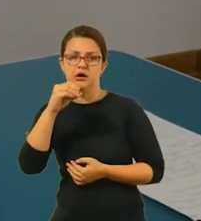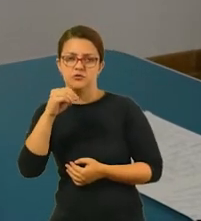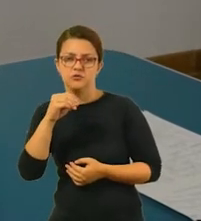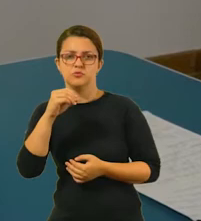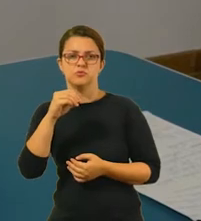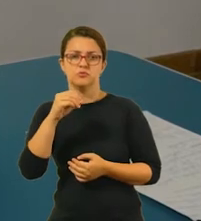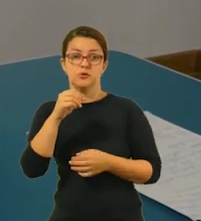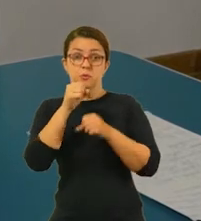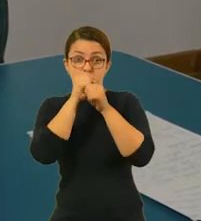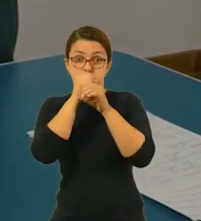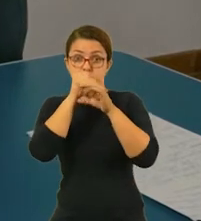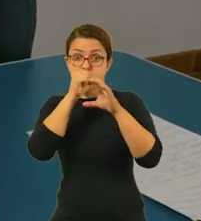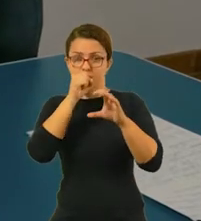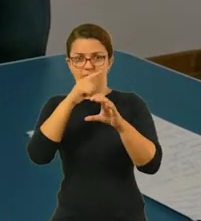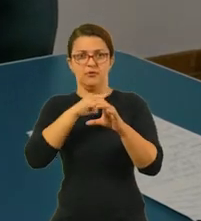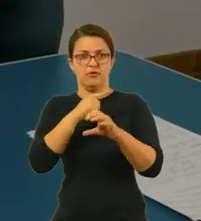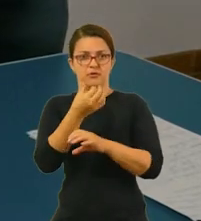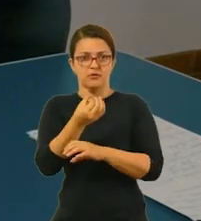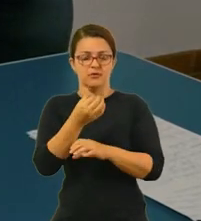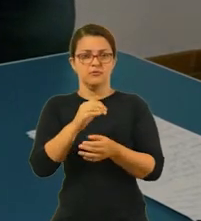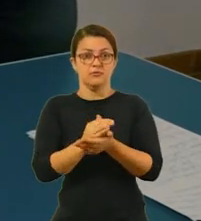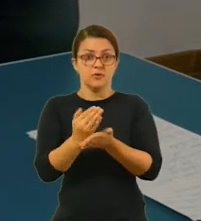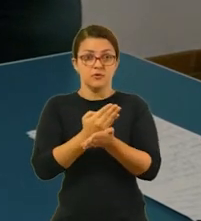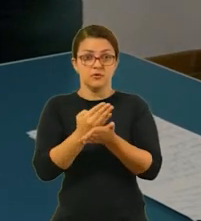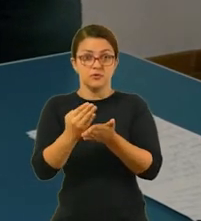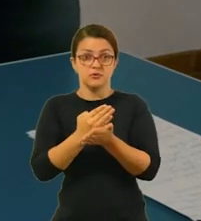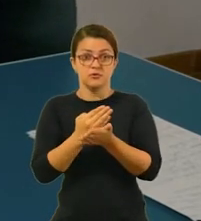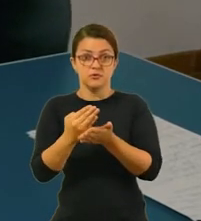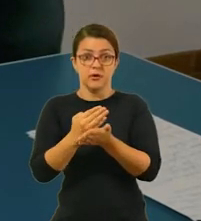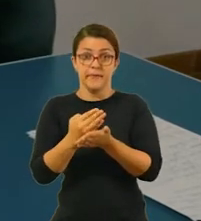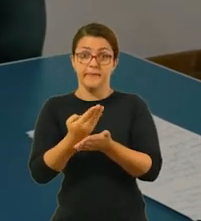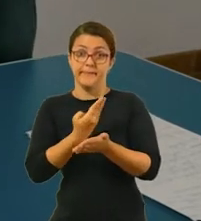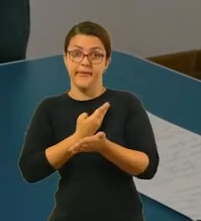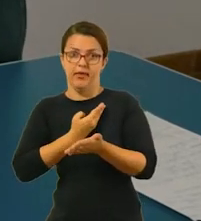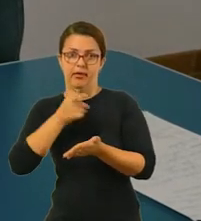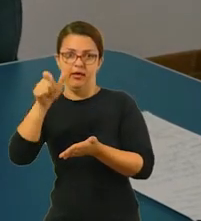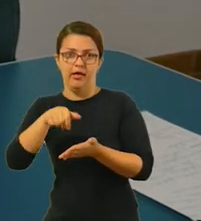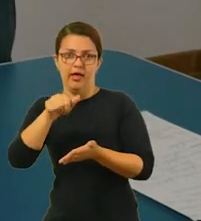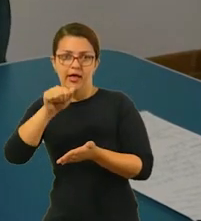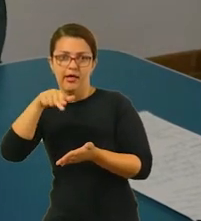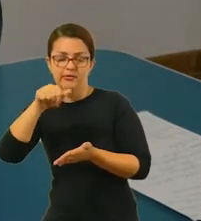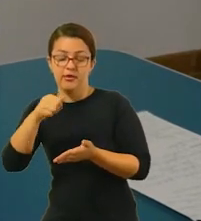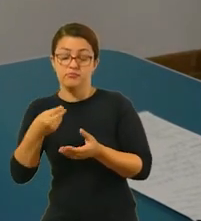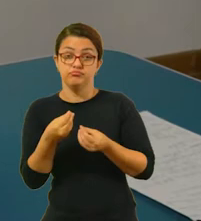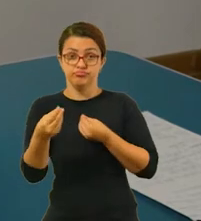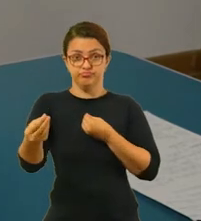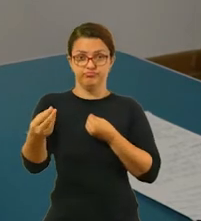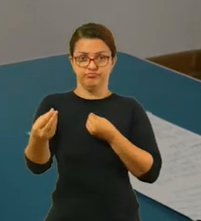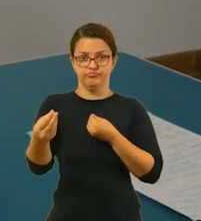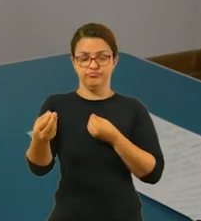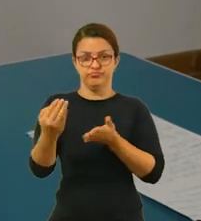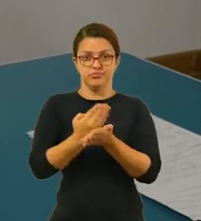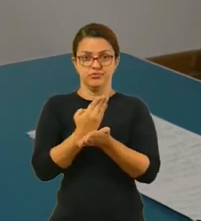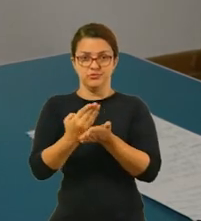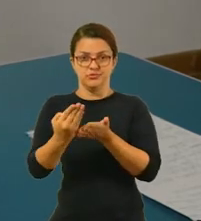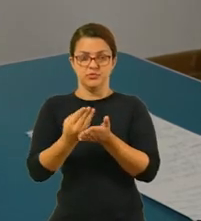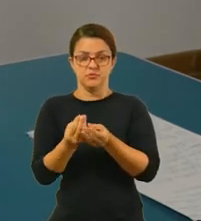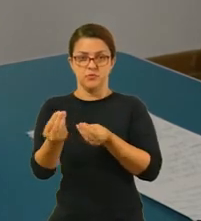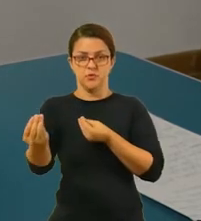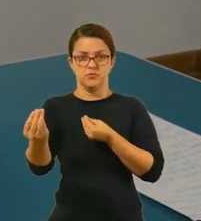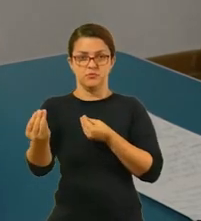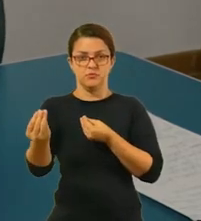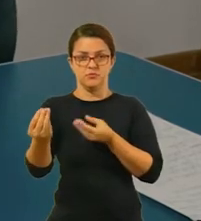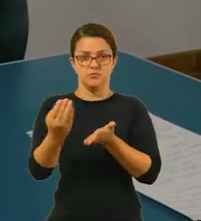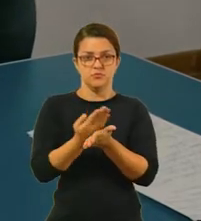tem 6 balões e quer repartir igualmente entre ele e sua amiga Ana. Quantos balões cada um receberá?